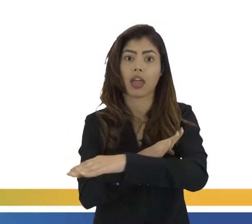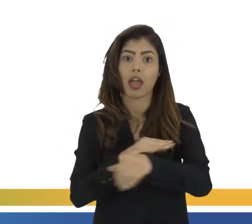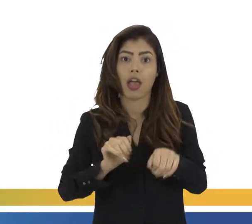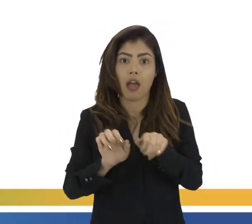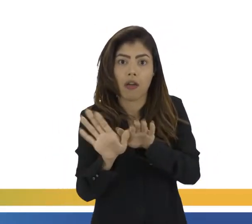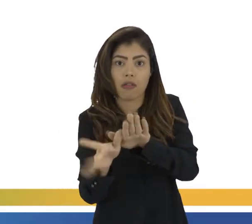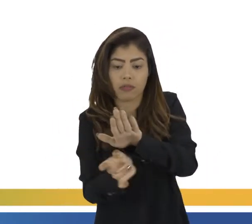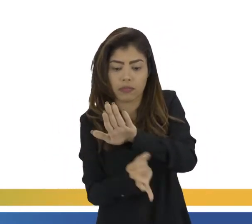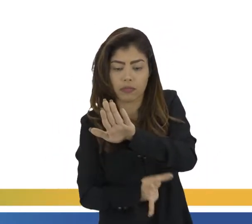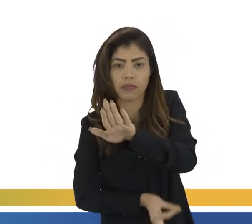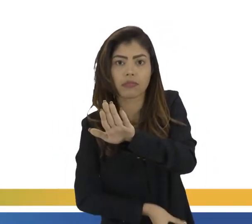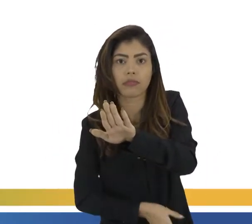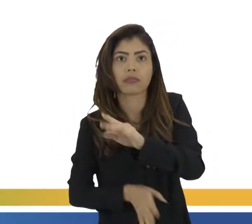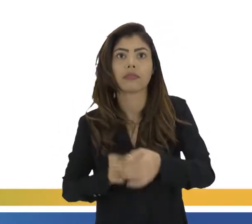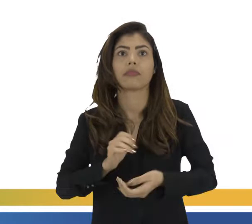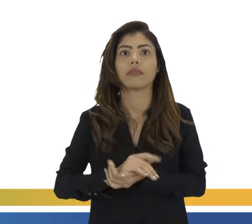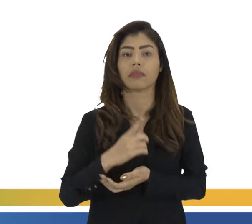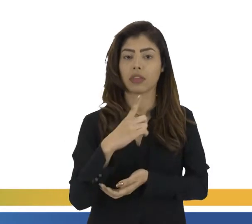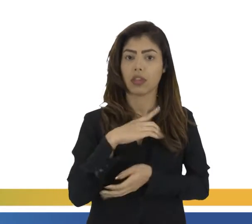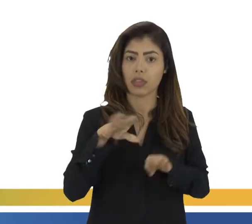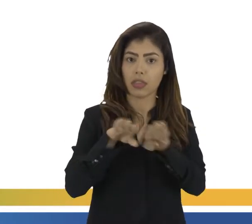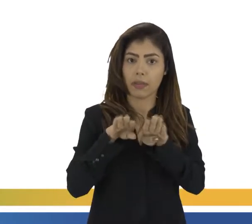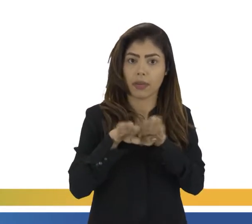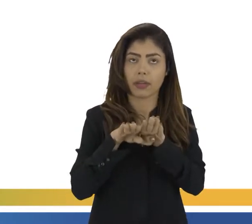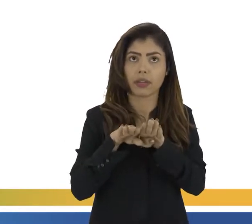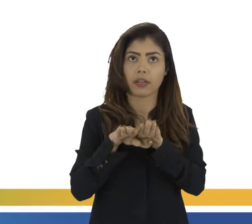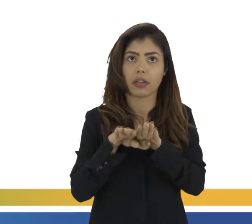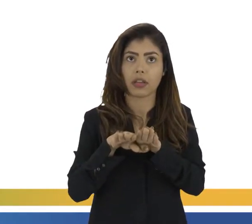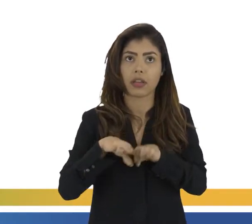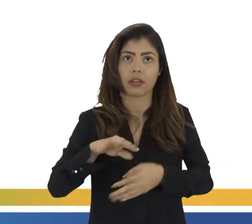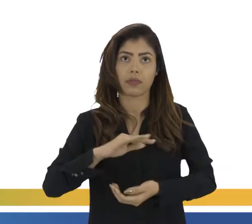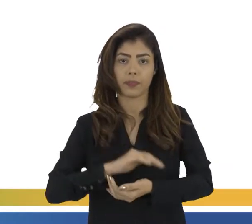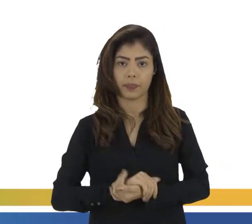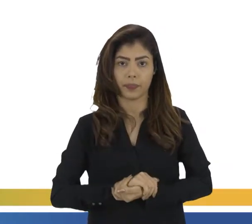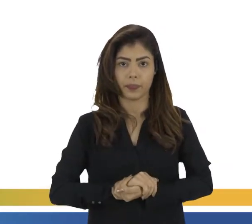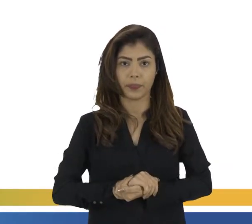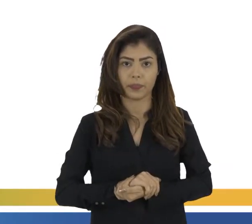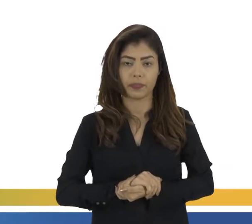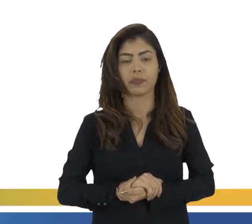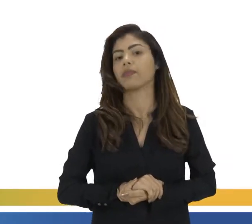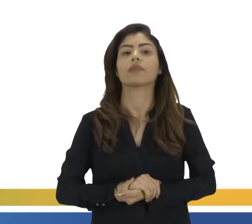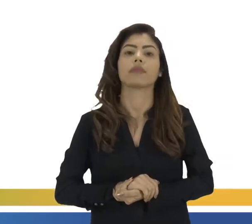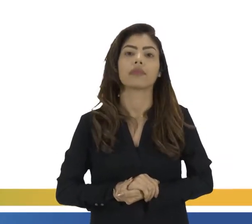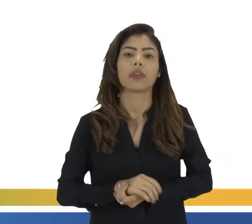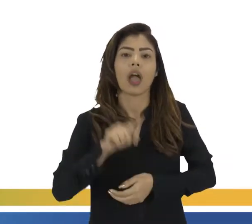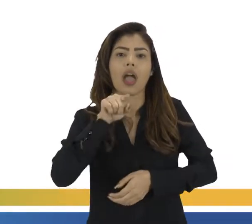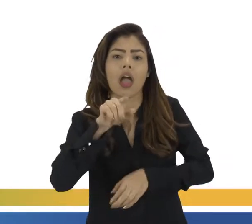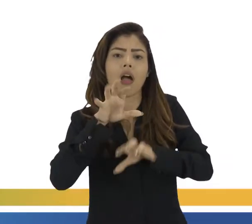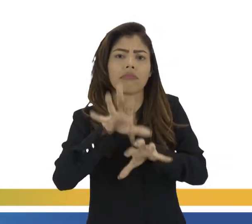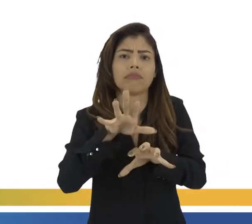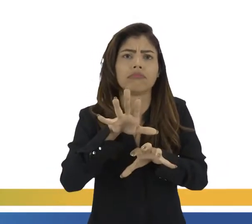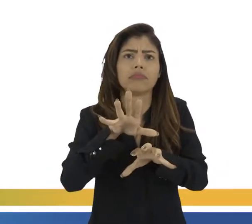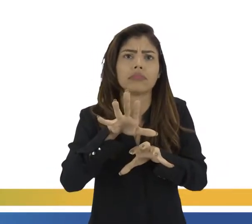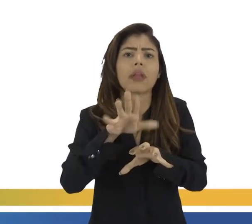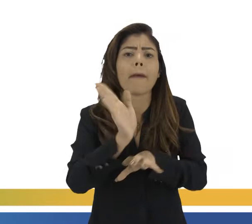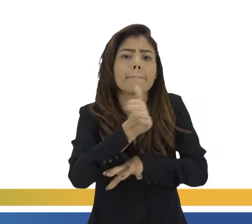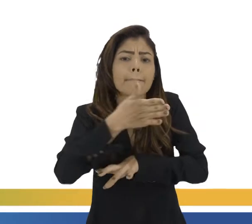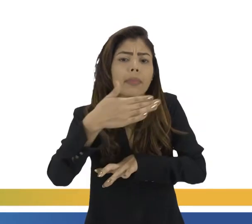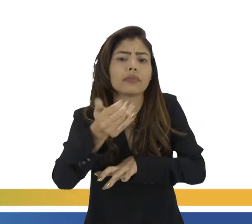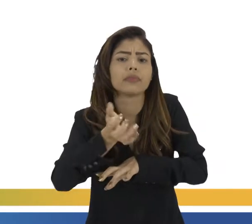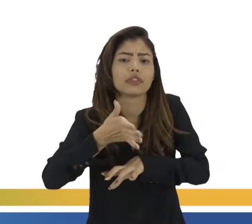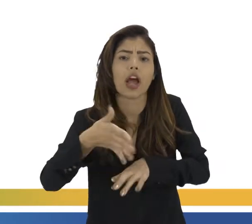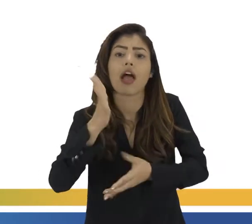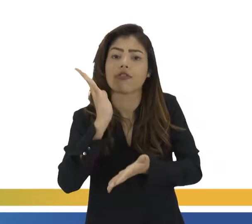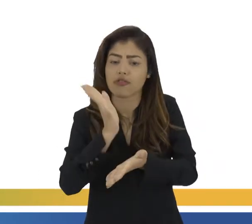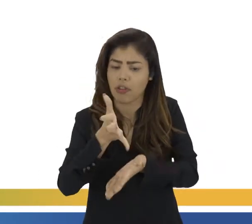arraias, certo? E nós temos os osteíctes, certo? Esses osteíctes são peixes, que